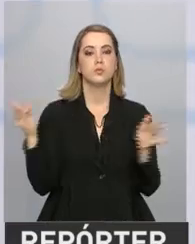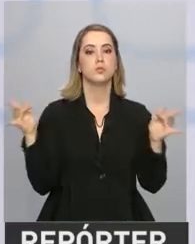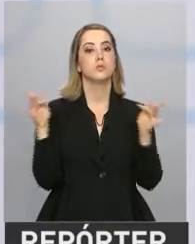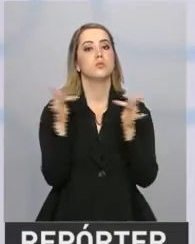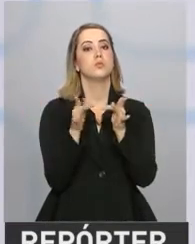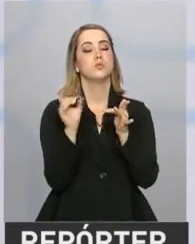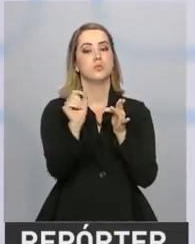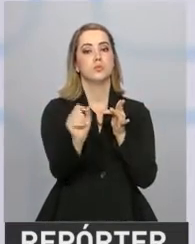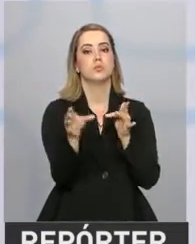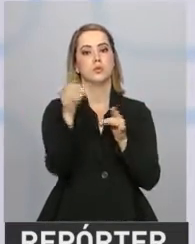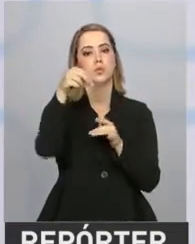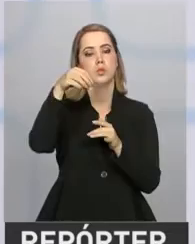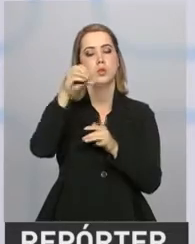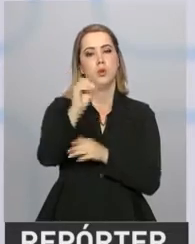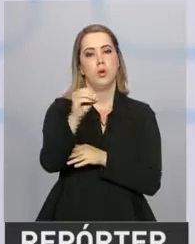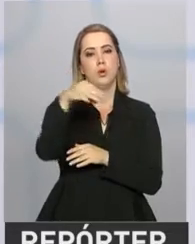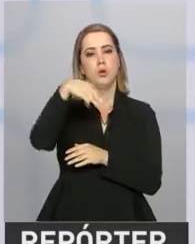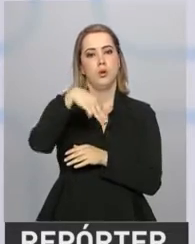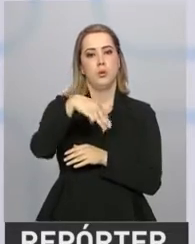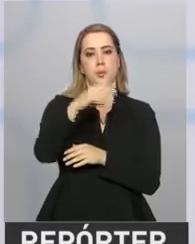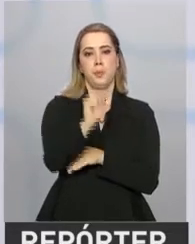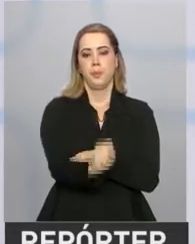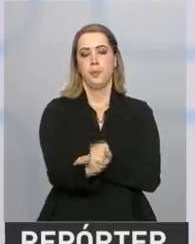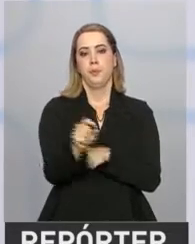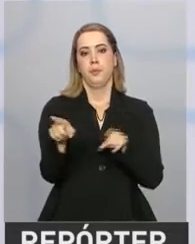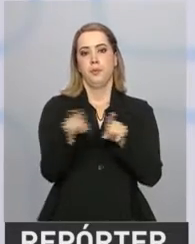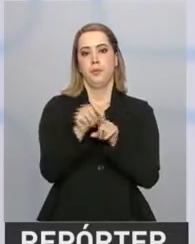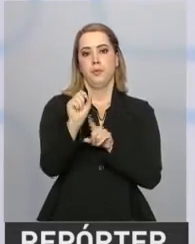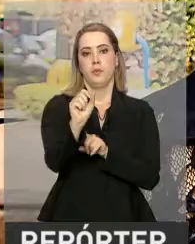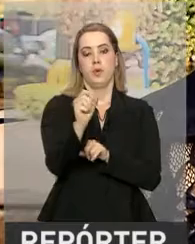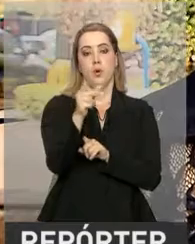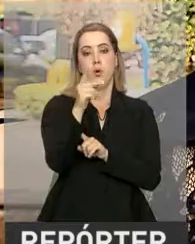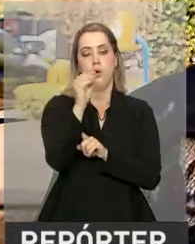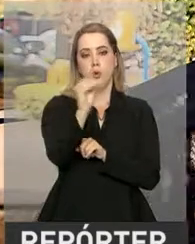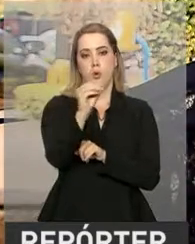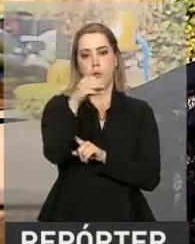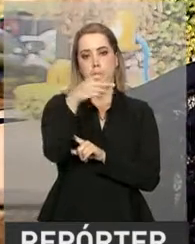acordo com a Organização Pan-Americana da Saúde, a OPAS.